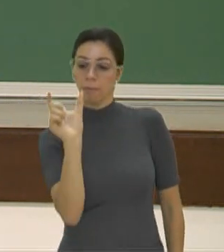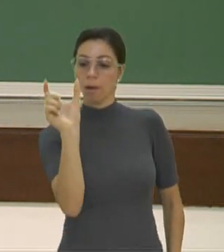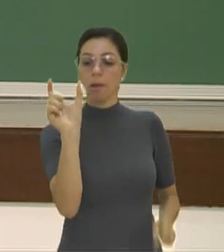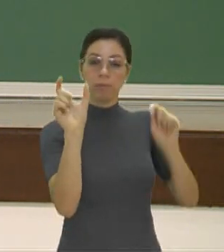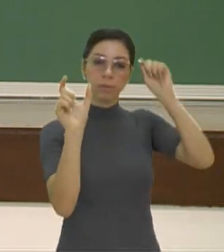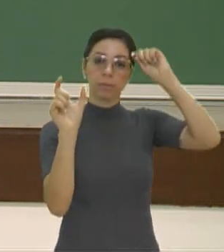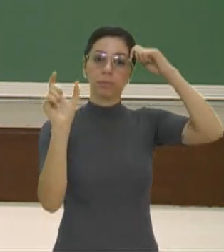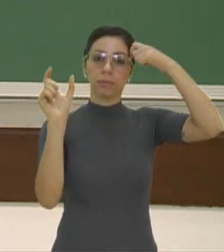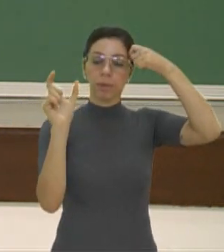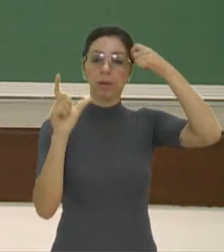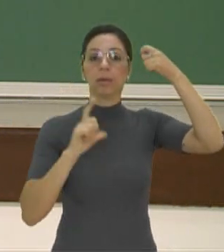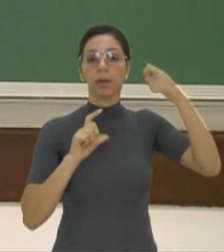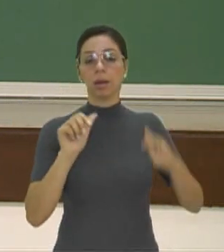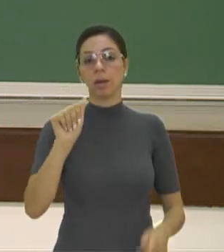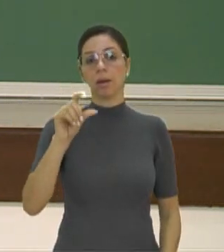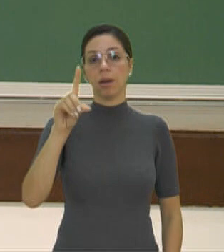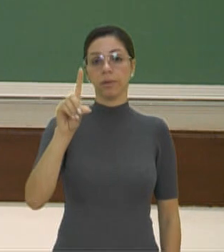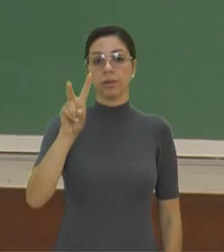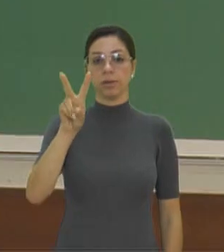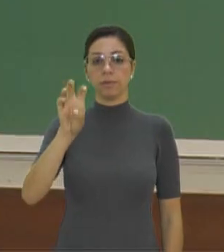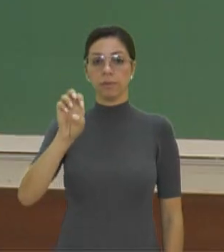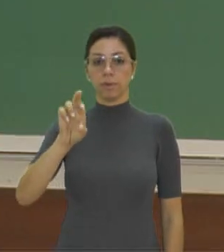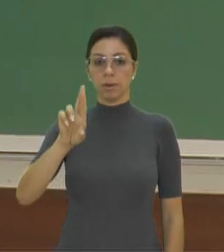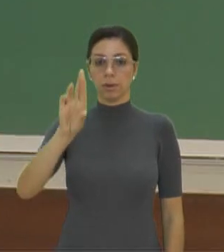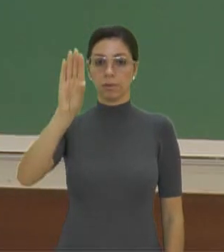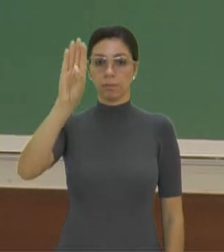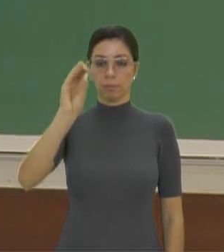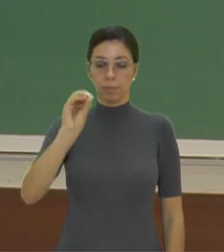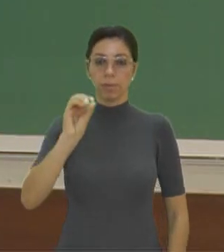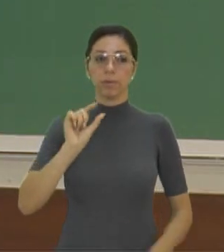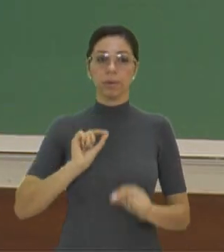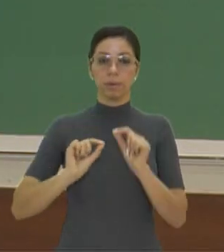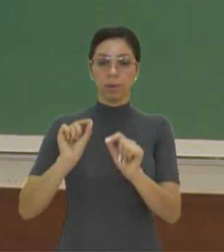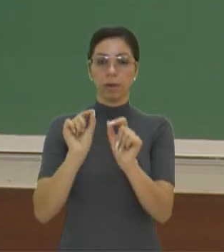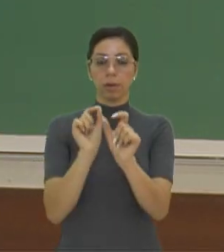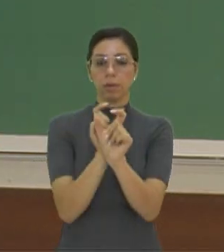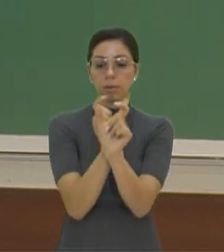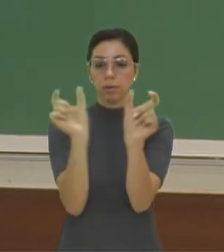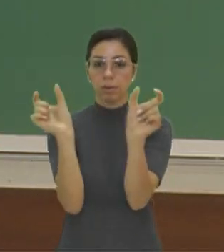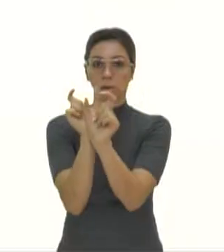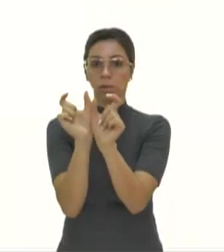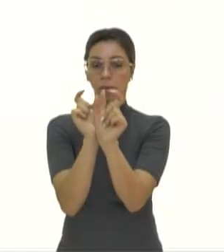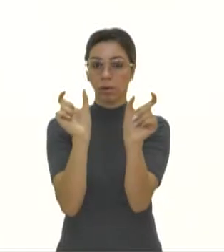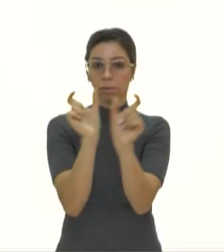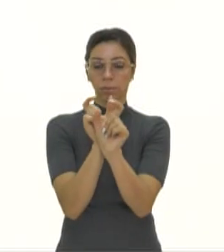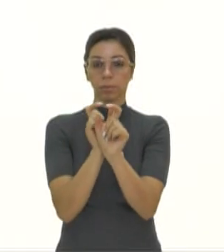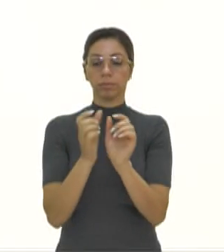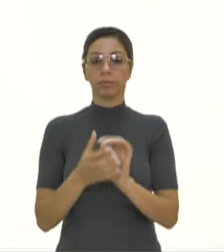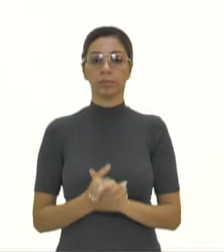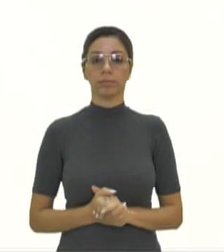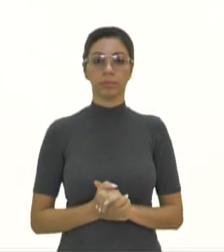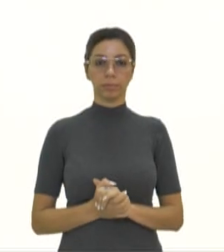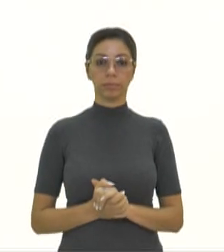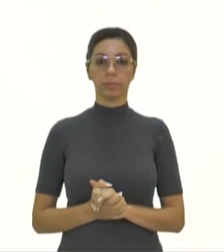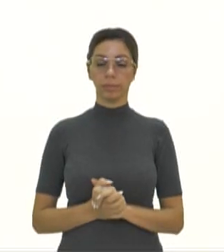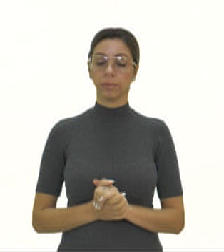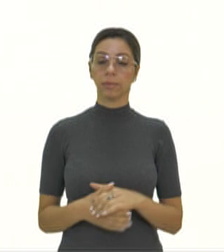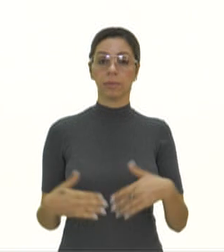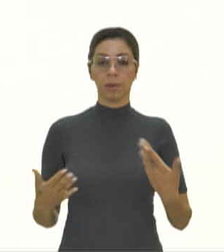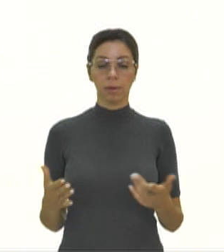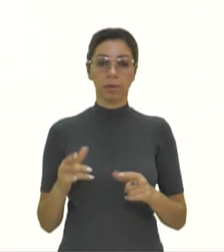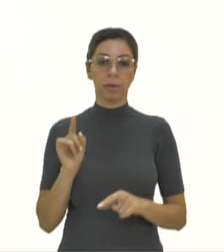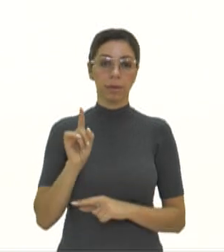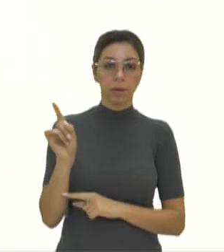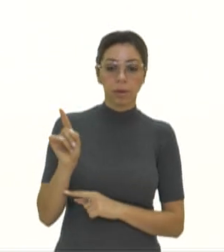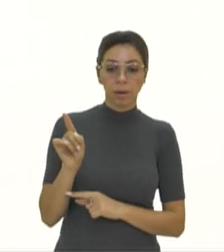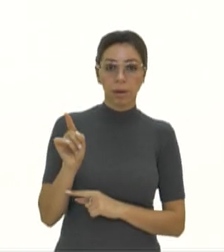são advérbios e nós temos do lado, na direita, o seu sinônimo. He accidentally left. Ele